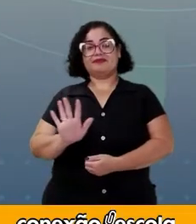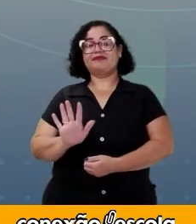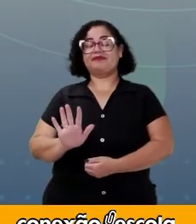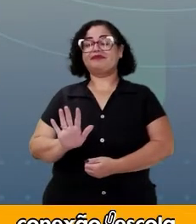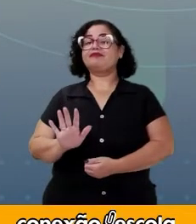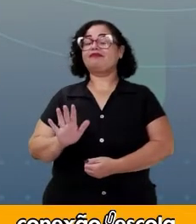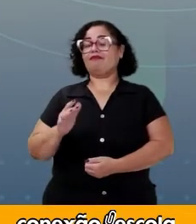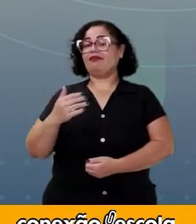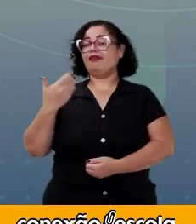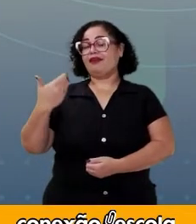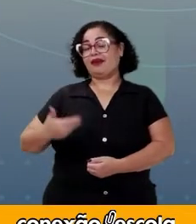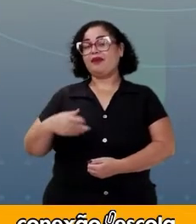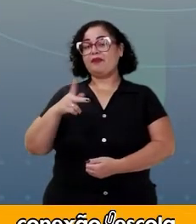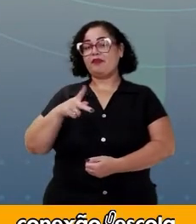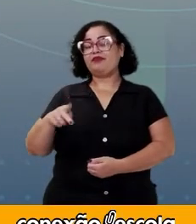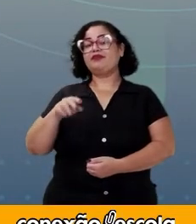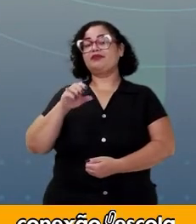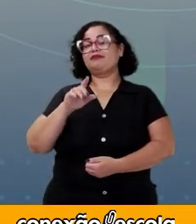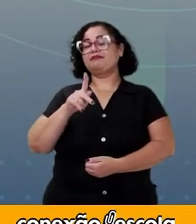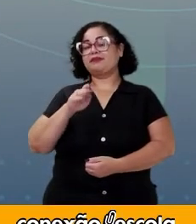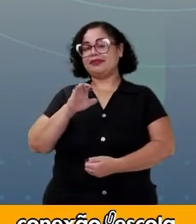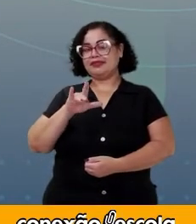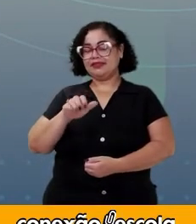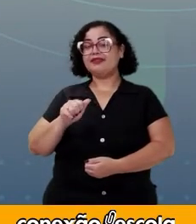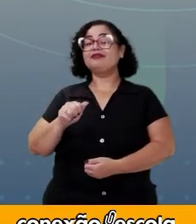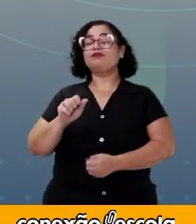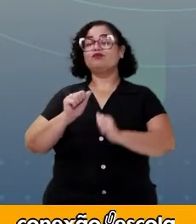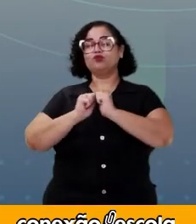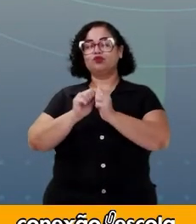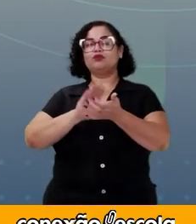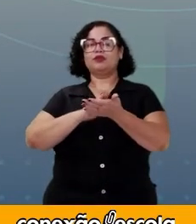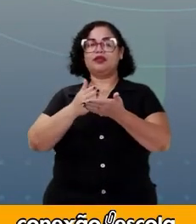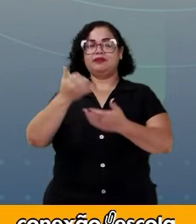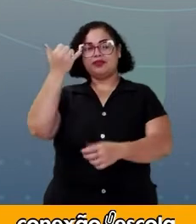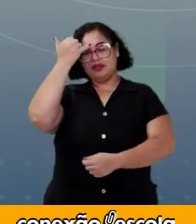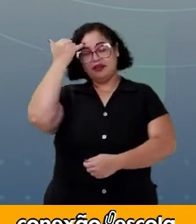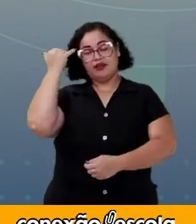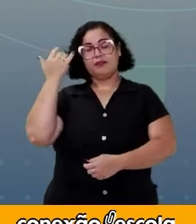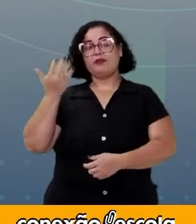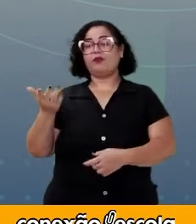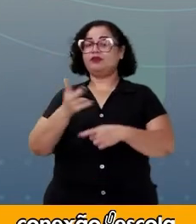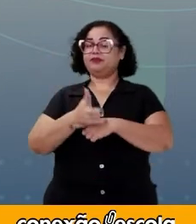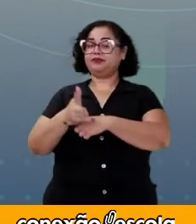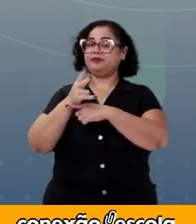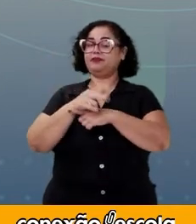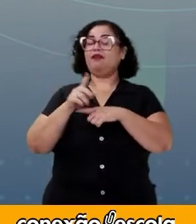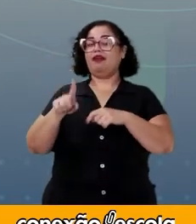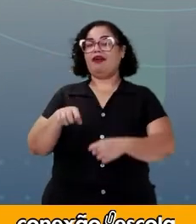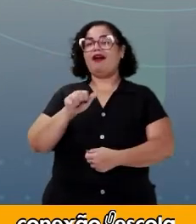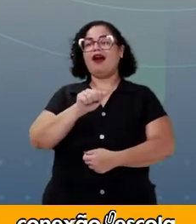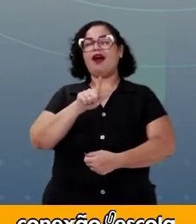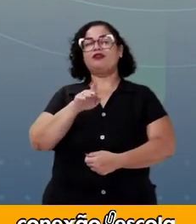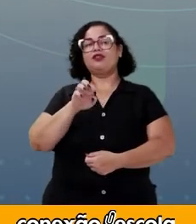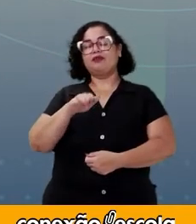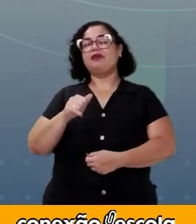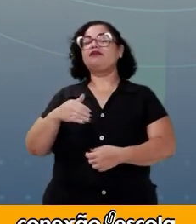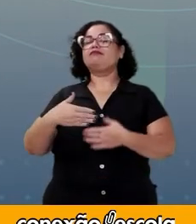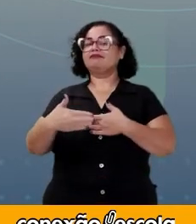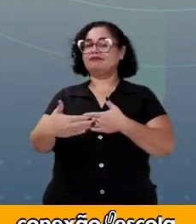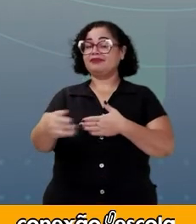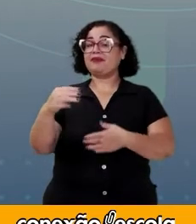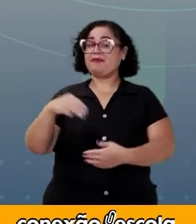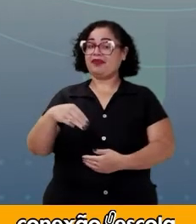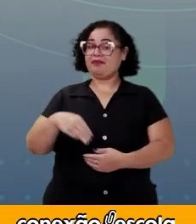Olá, meu nome é Priscila, essa é a intérprete Carmen e a videoaula é sobre álgebra e sequências